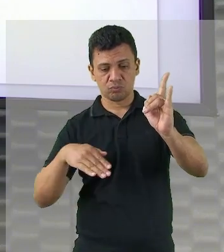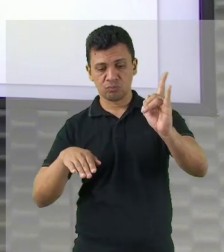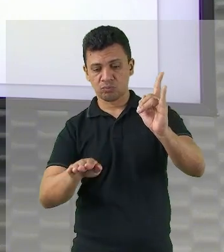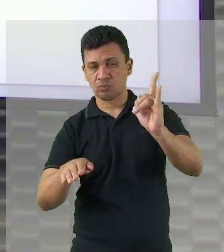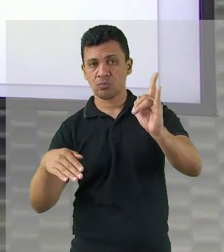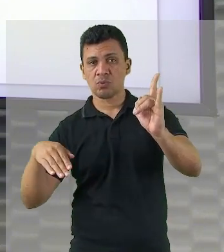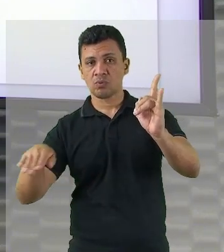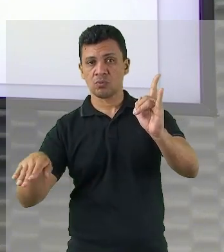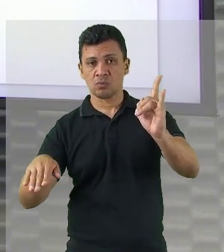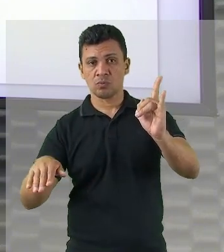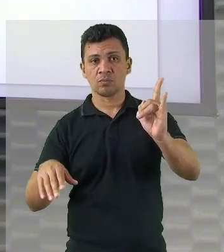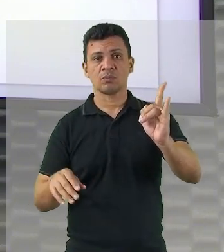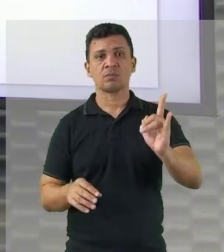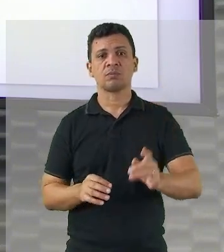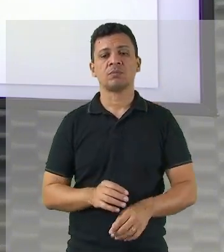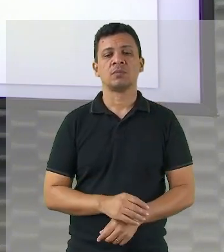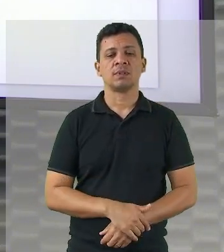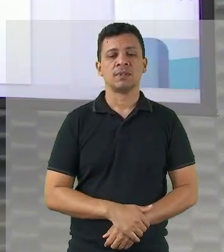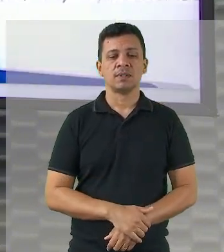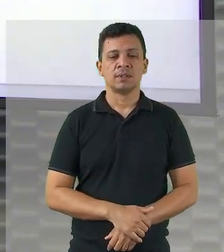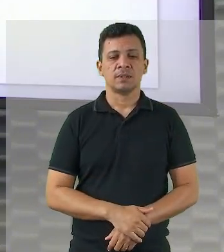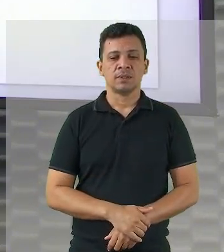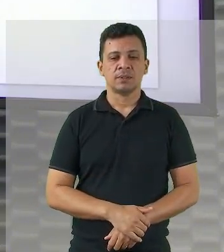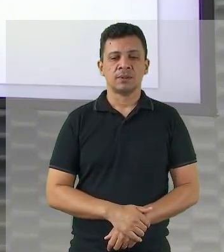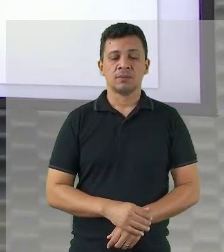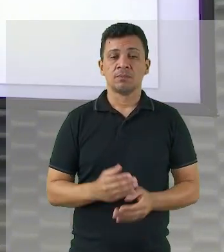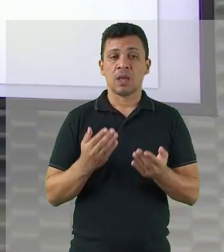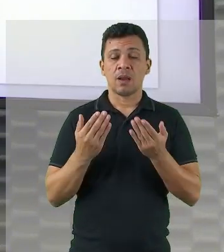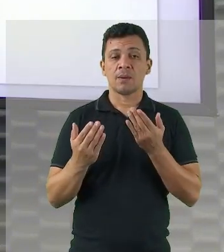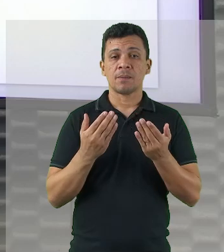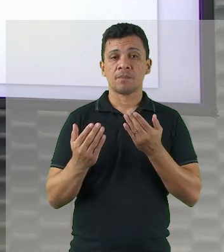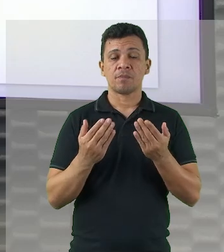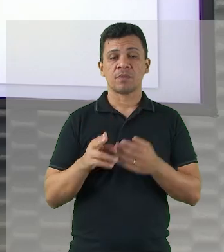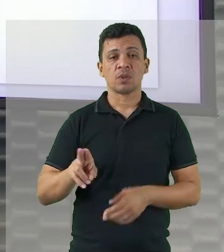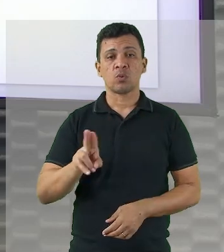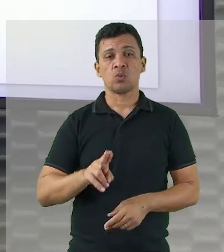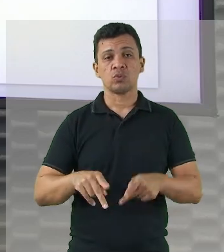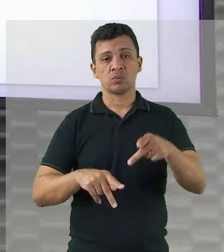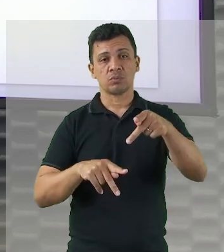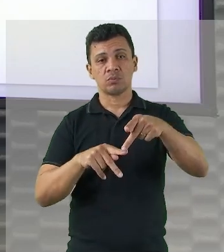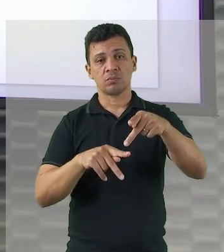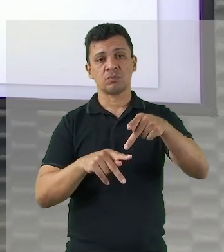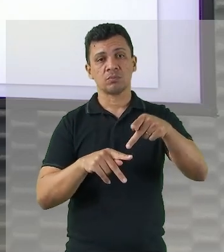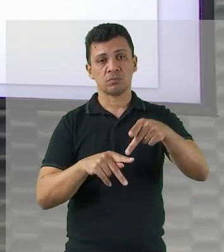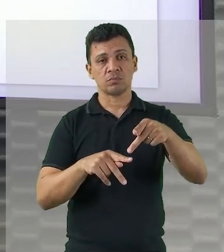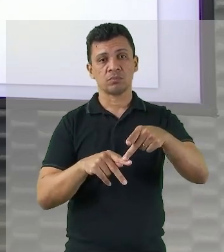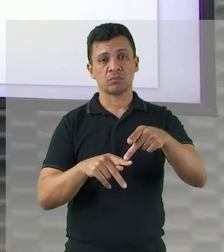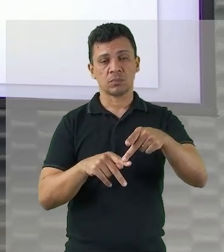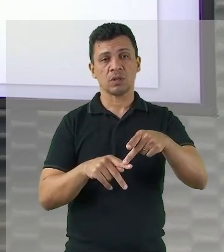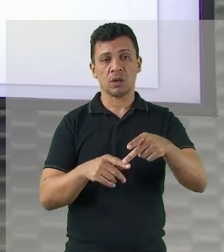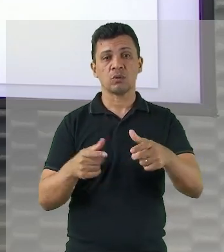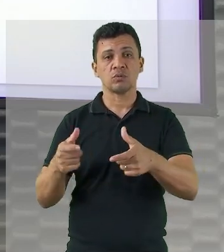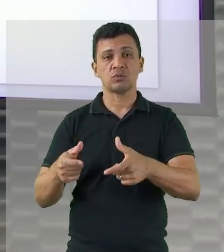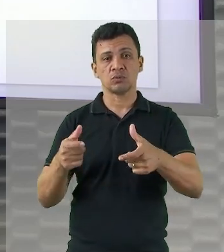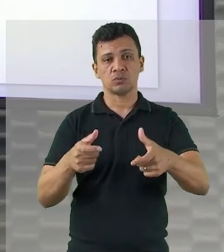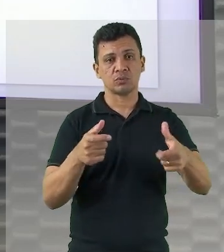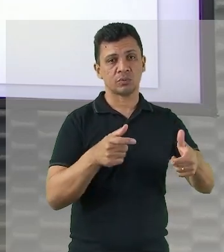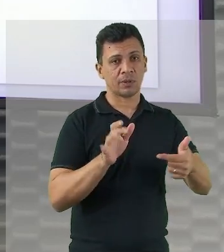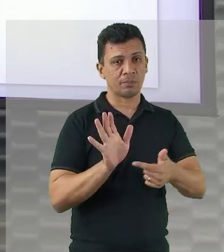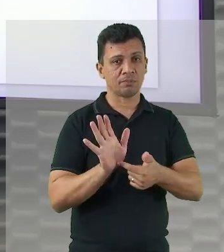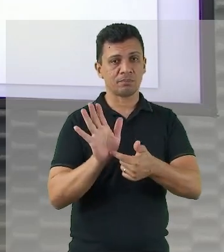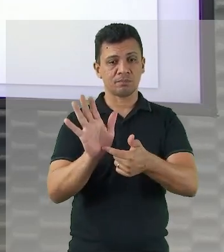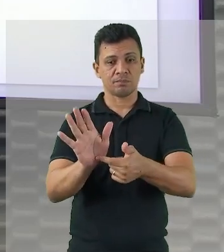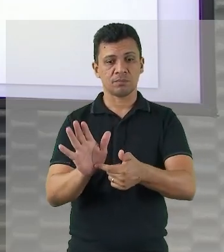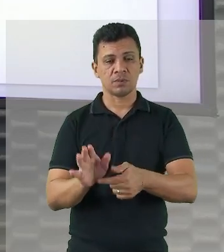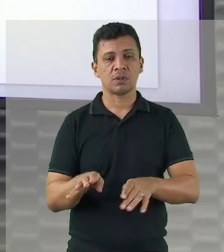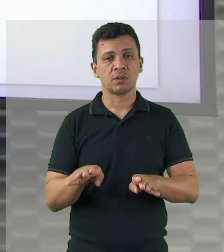estacionamento subterrâneo, tá bom? Então, a gente analisa o uso das preposições como indicação de lugar. Um outro